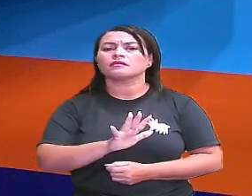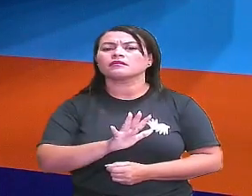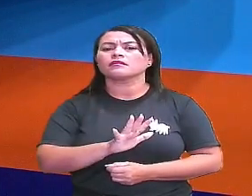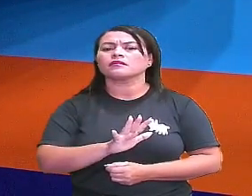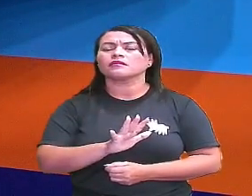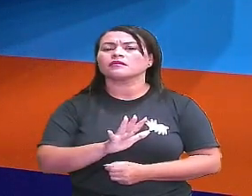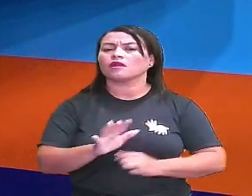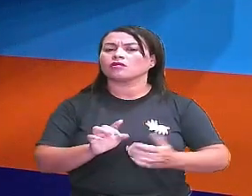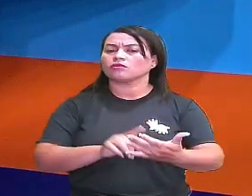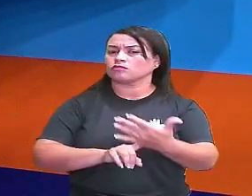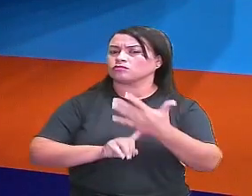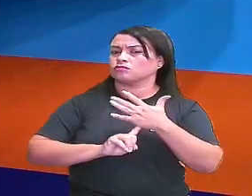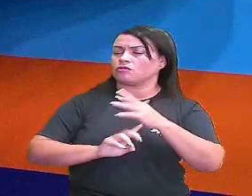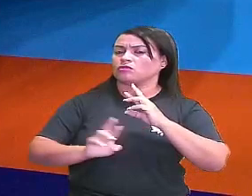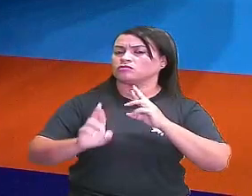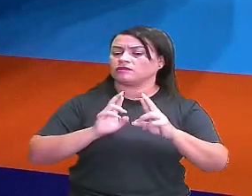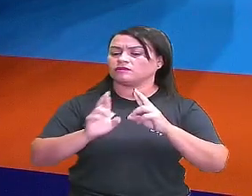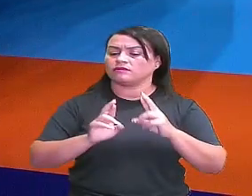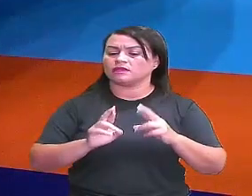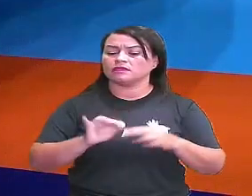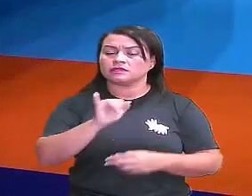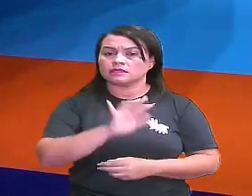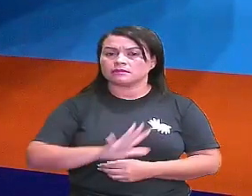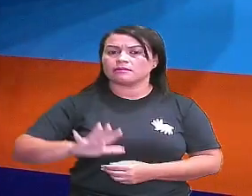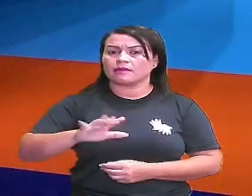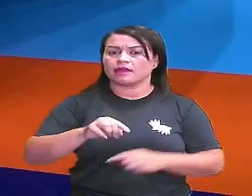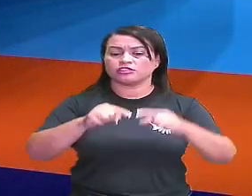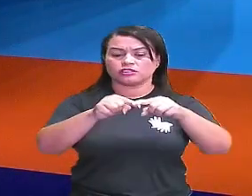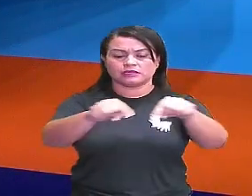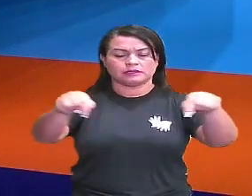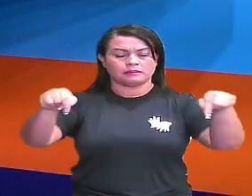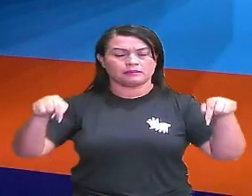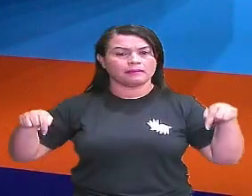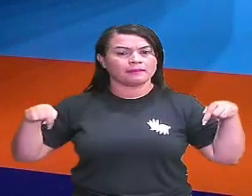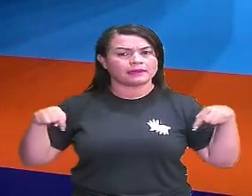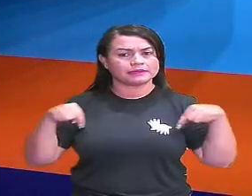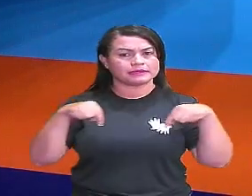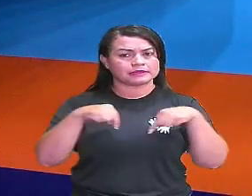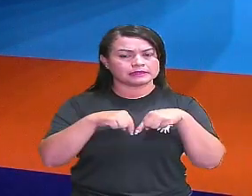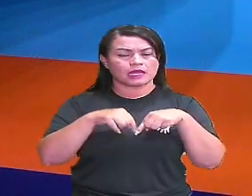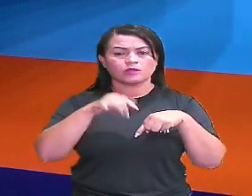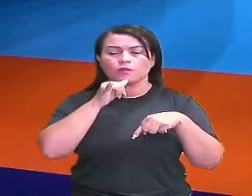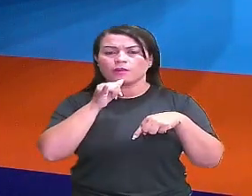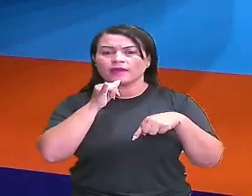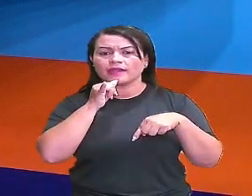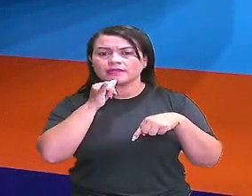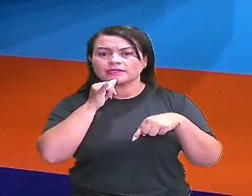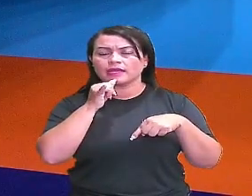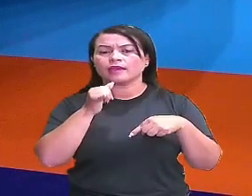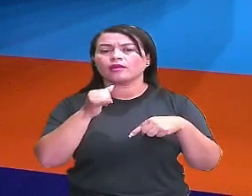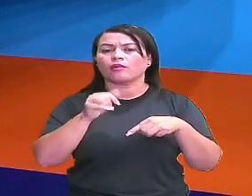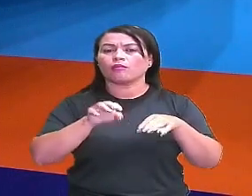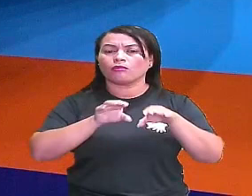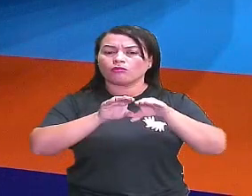traga referência de figuras geométricas espaciais. Por exemplo, o paralelepípedo, ele é